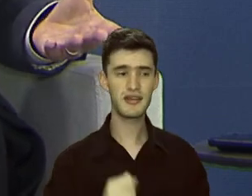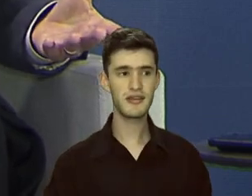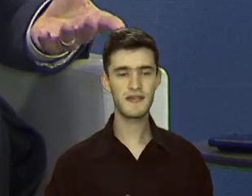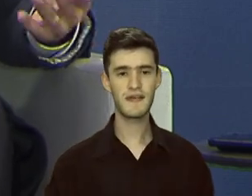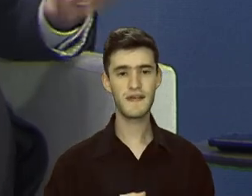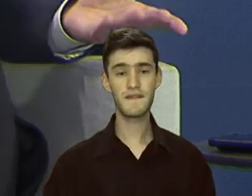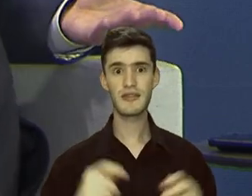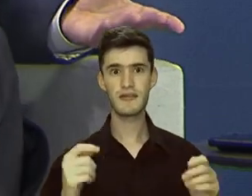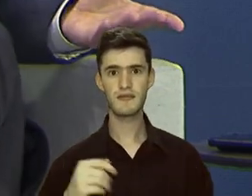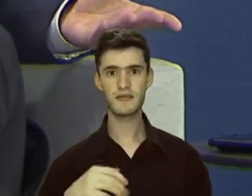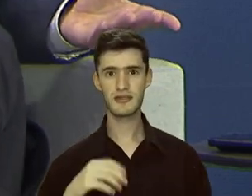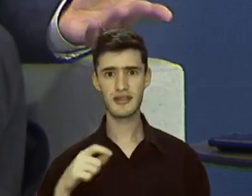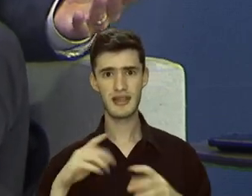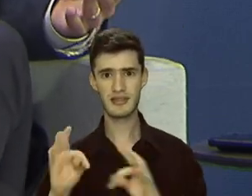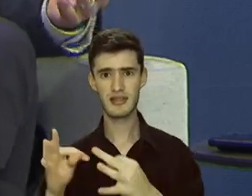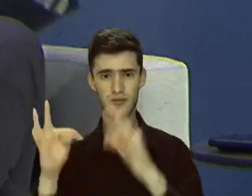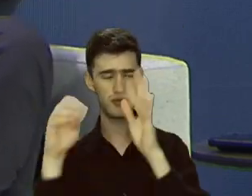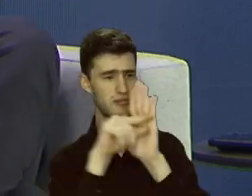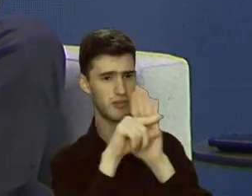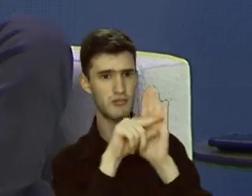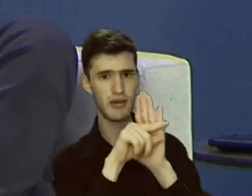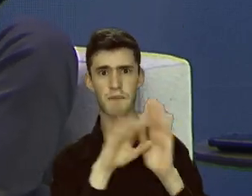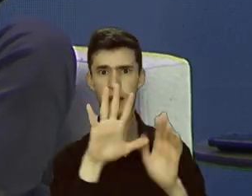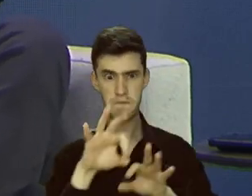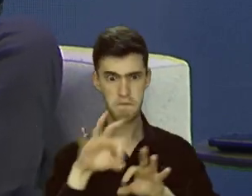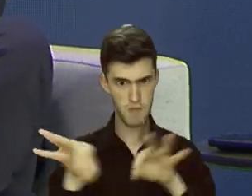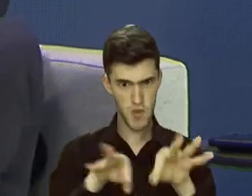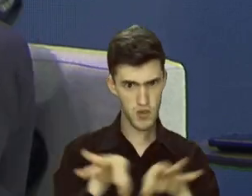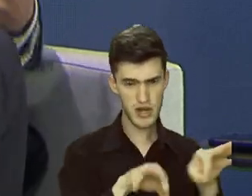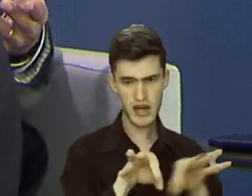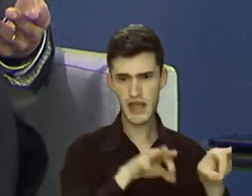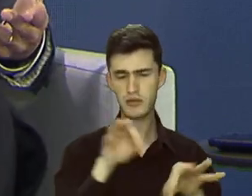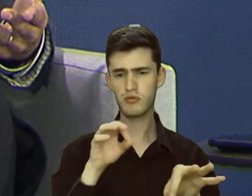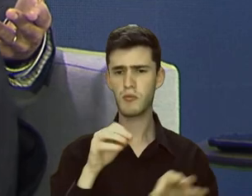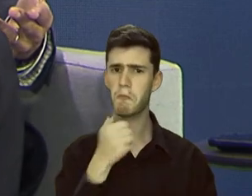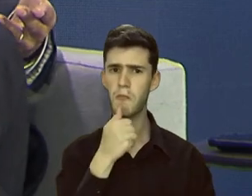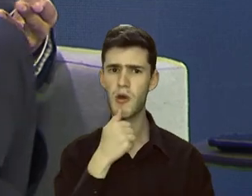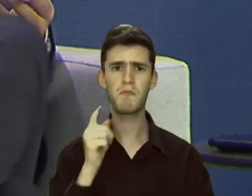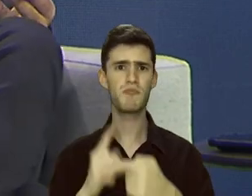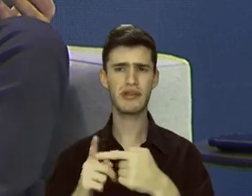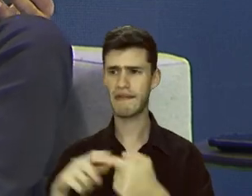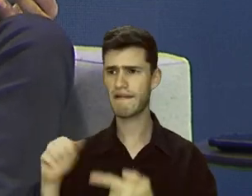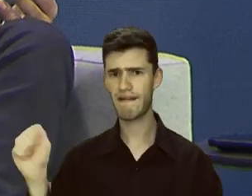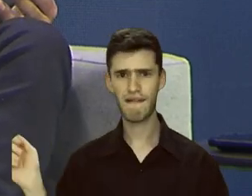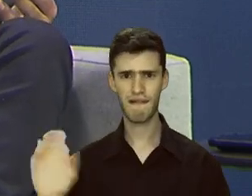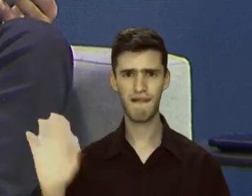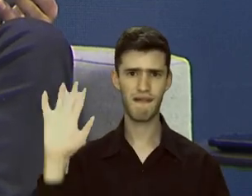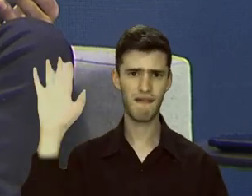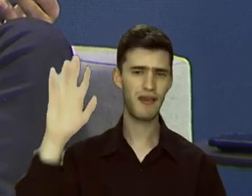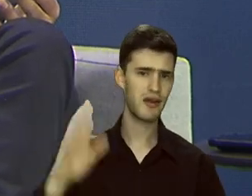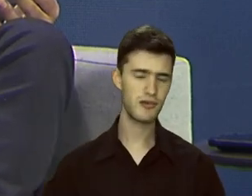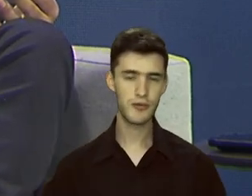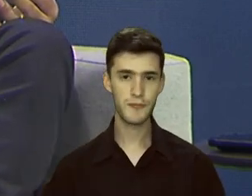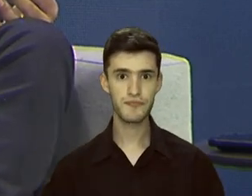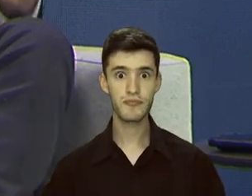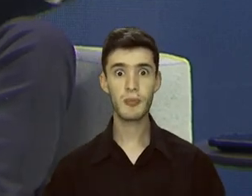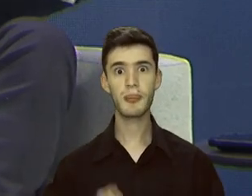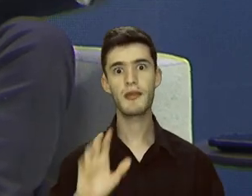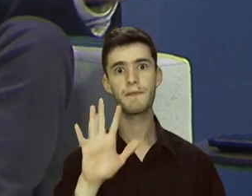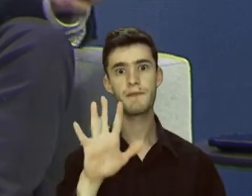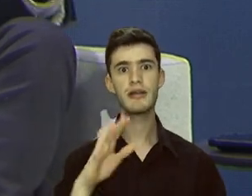em escala para fazer isso porque é caro mas eu acho difícil se pensar que se o carbono for de fato uma coisa importante no futuro